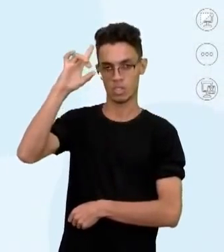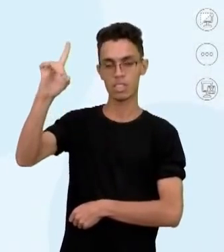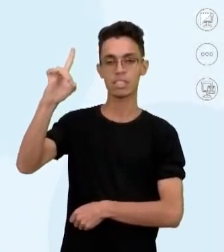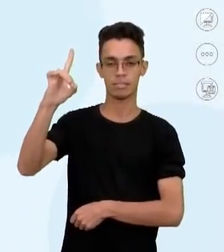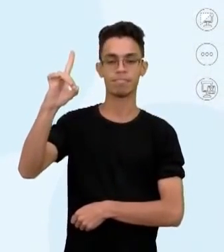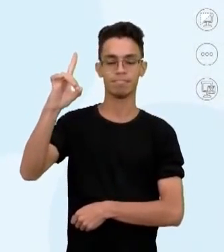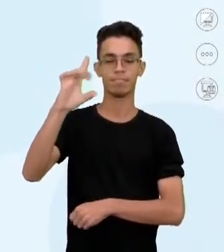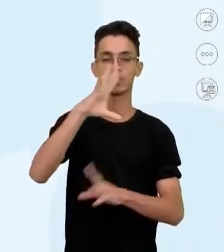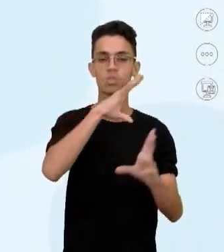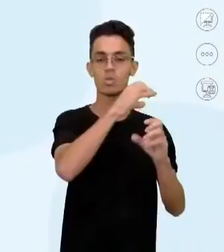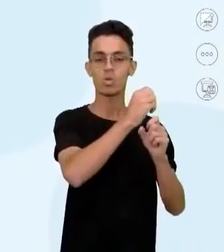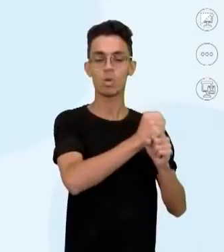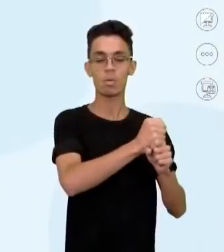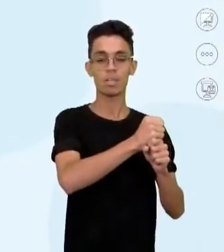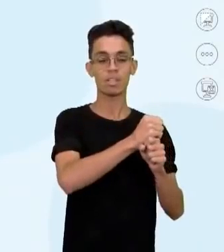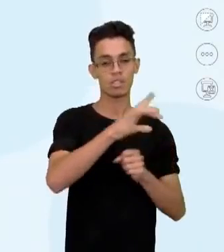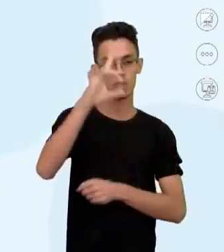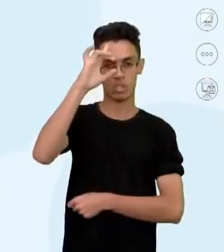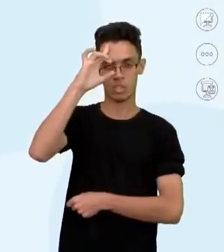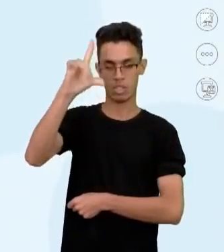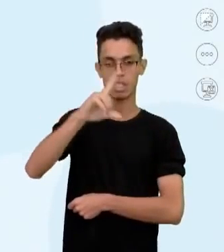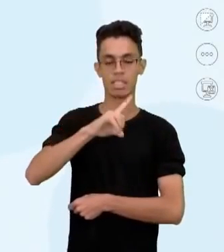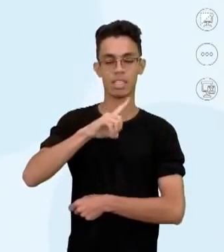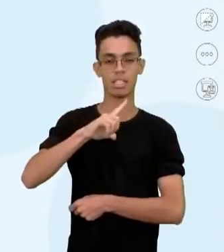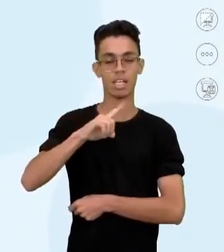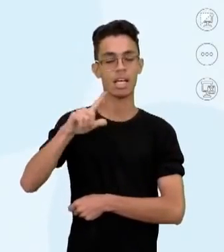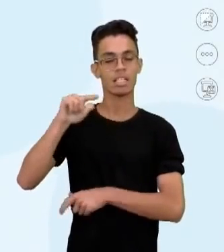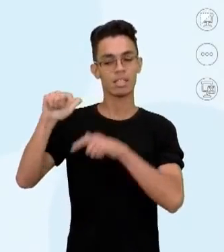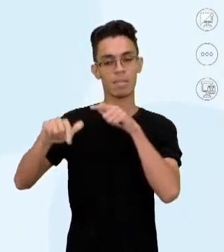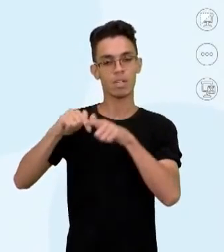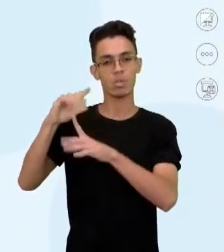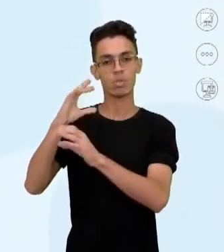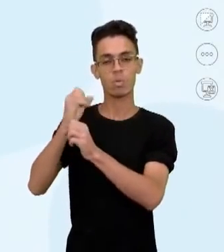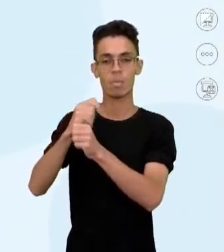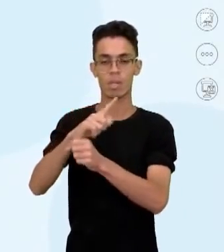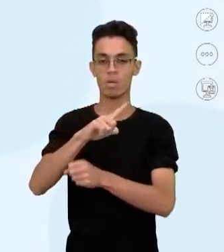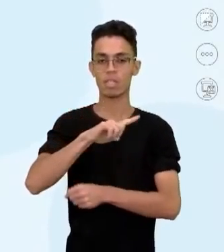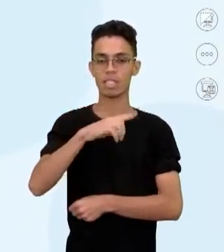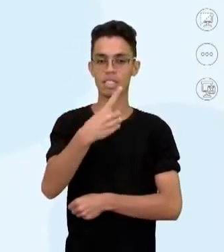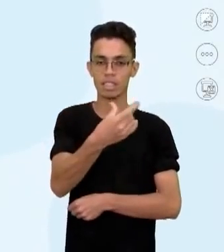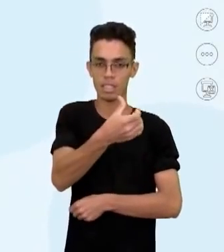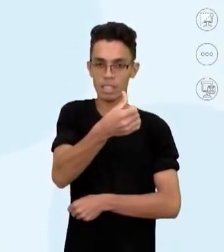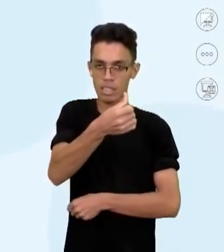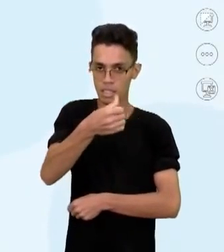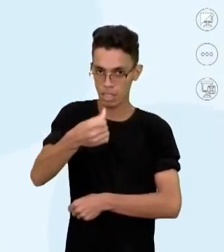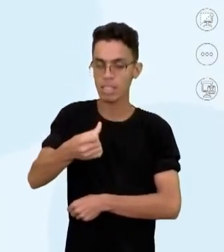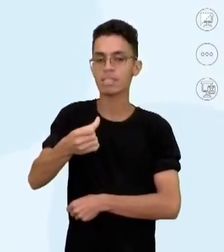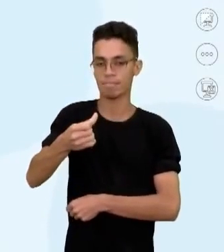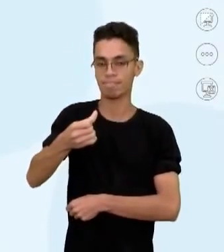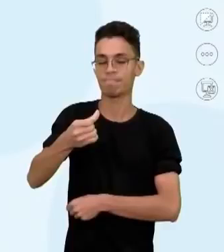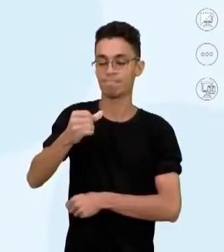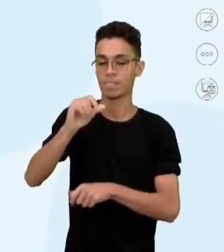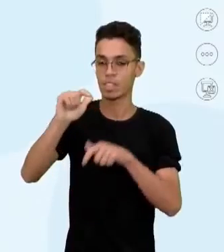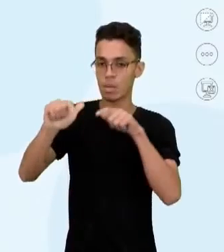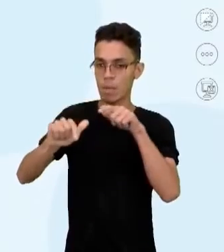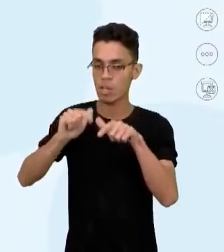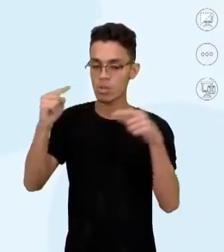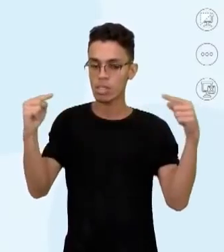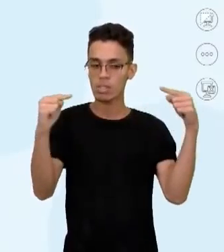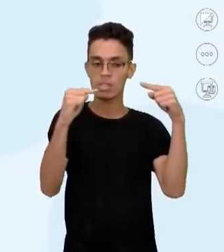da grandeza é o total de dias, muito bem. Por 16 trabalhadores, olha a outra grandeza aqui, ó, dia trabalhadores, muito